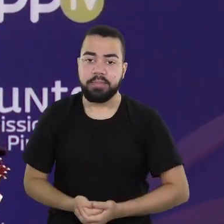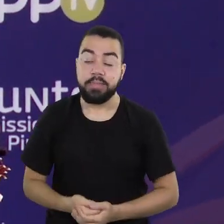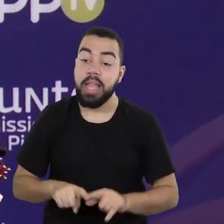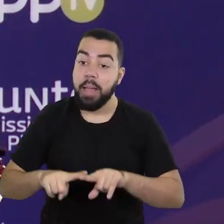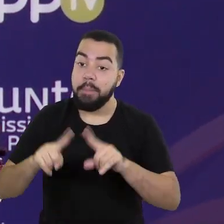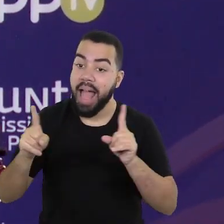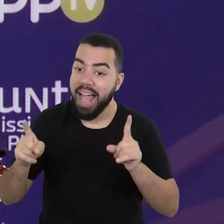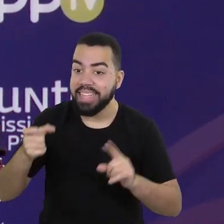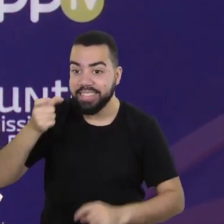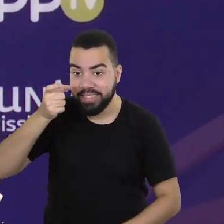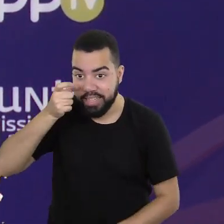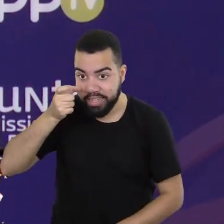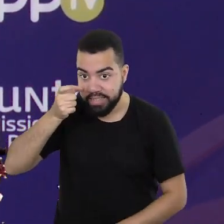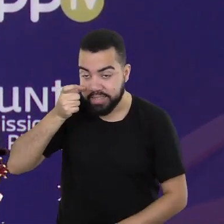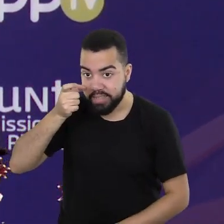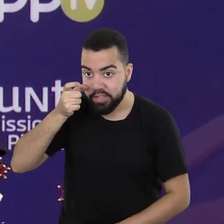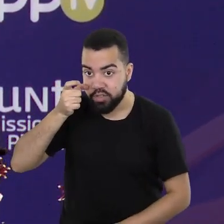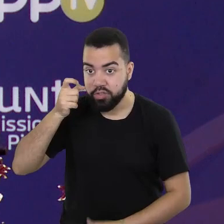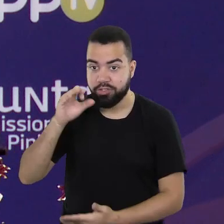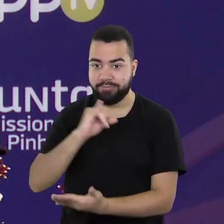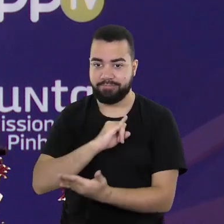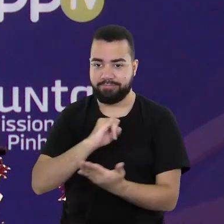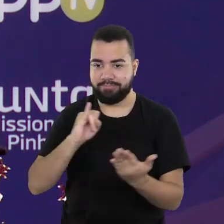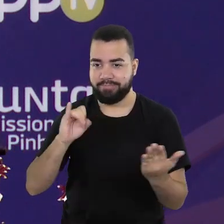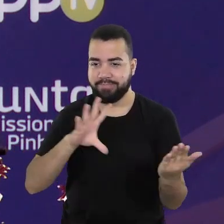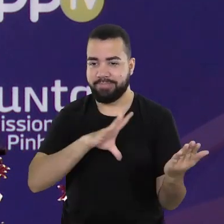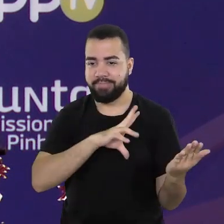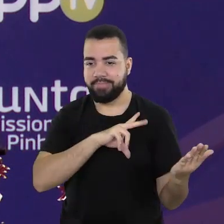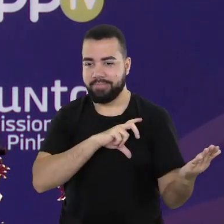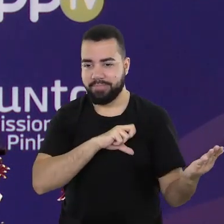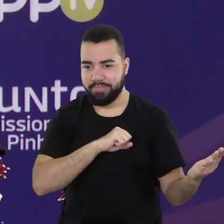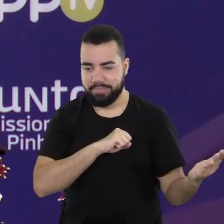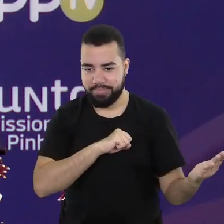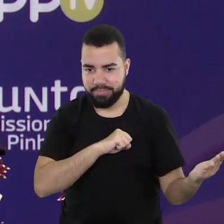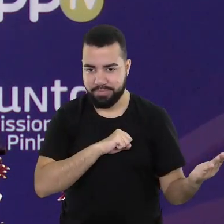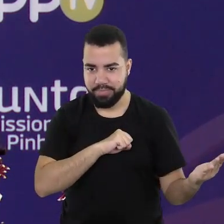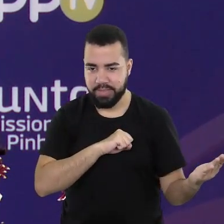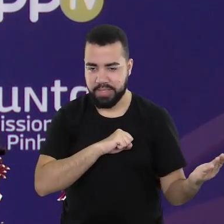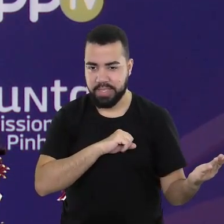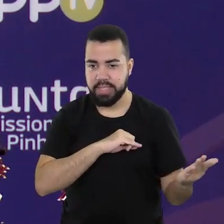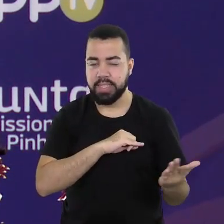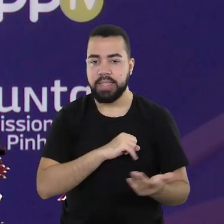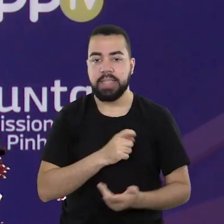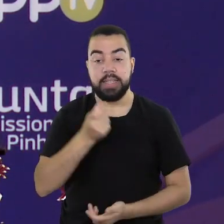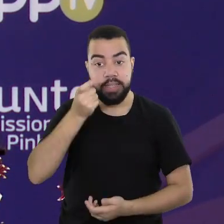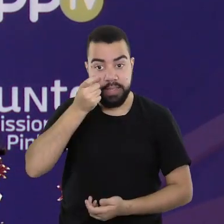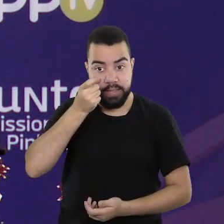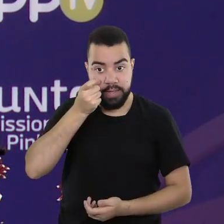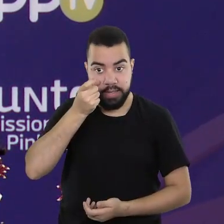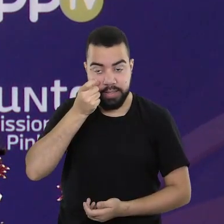Mas é interessante, meus amados irmãos, que eu vejo nesse texto,